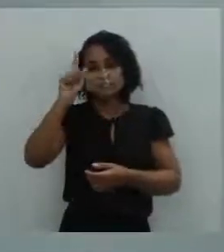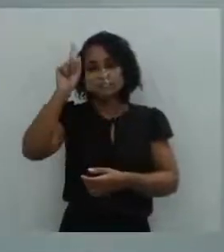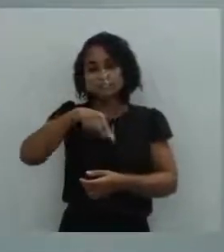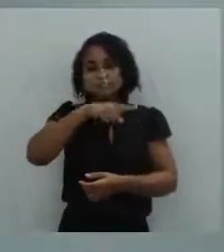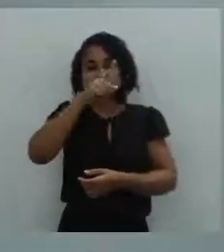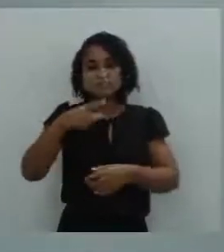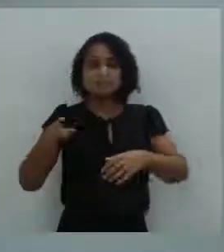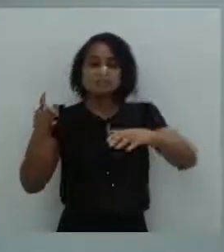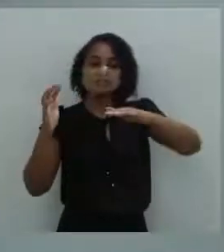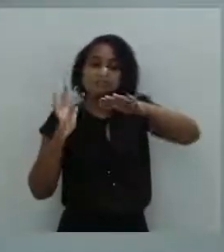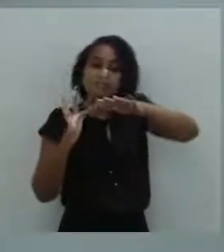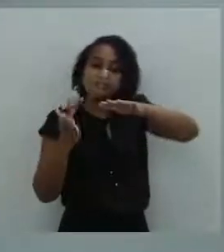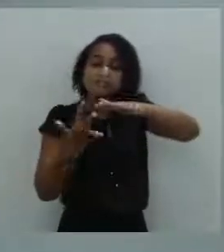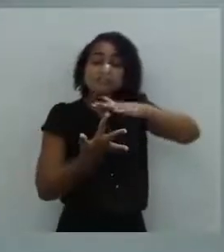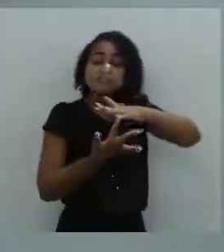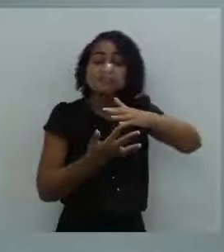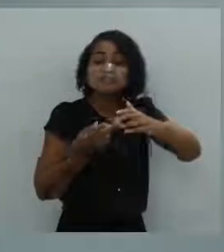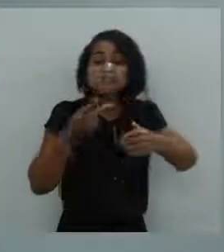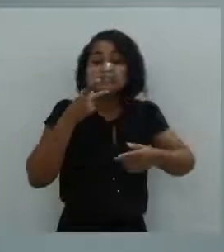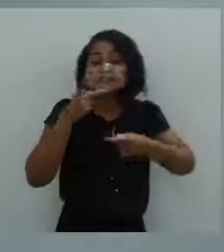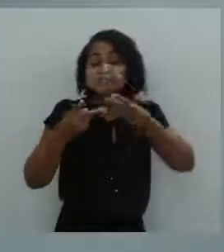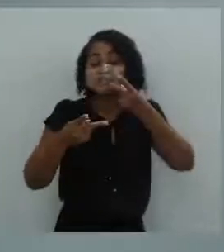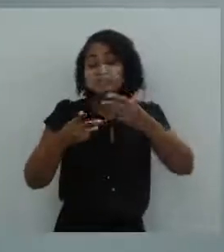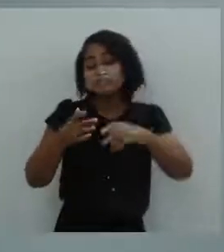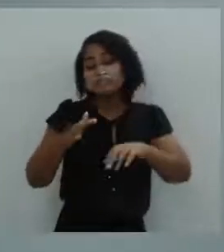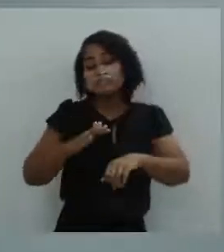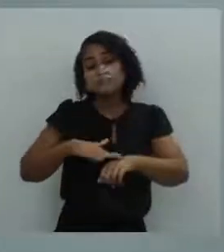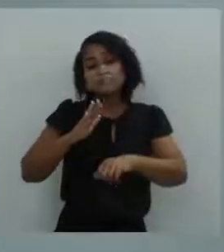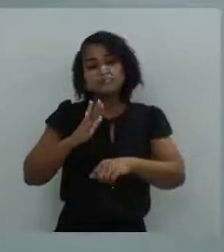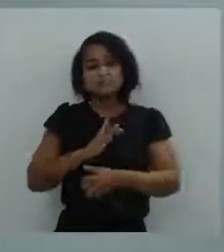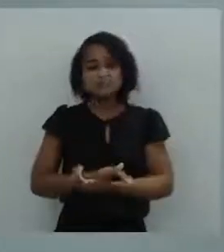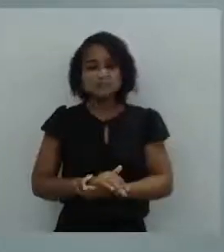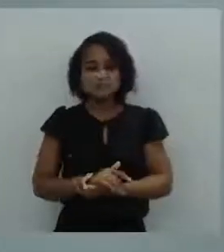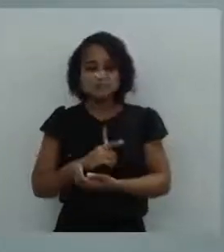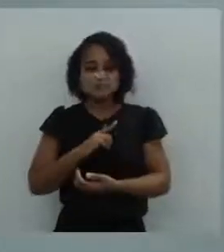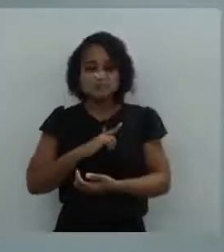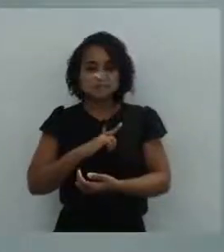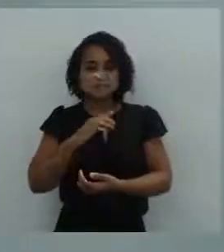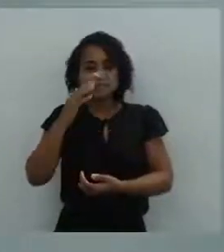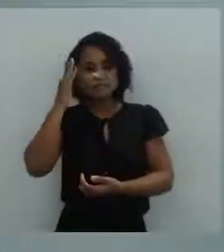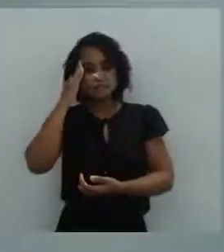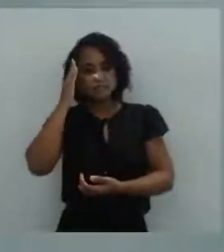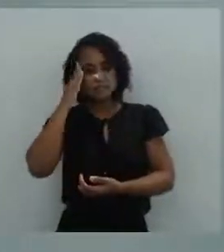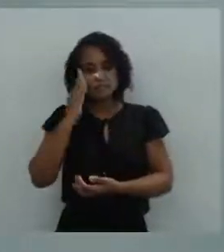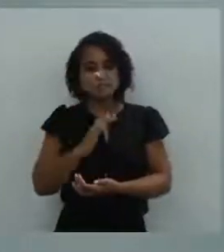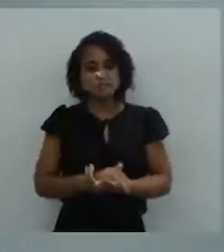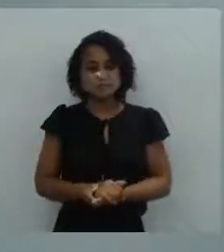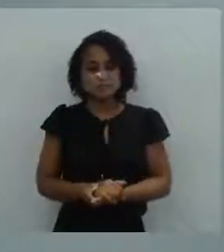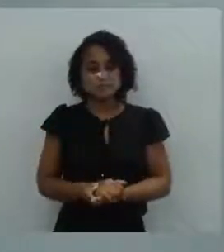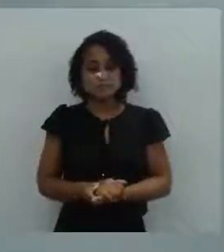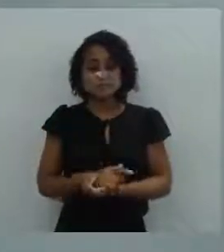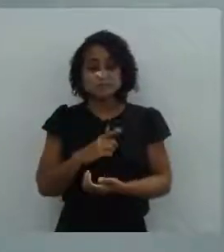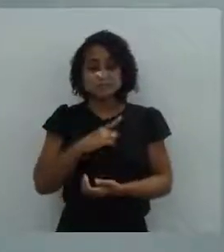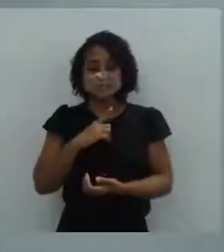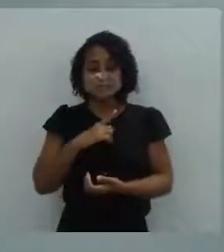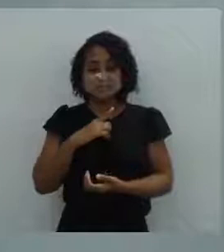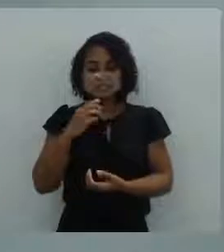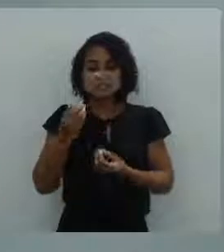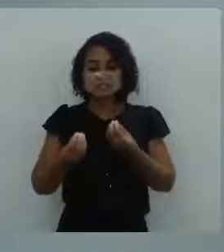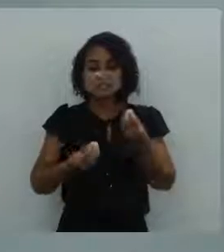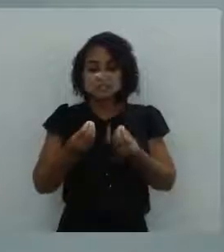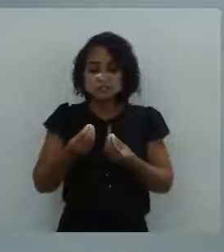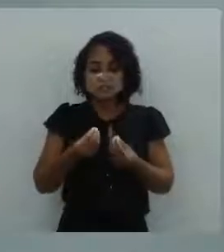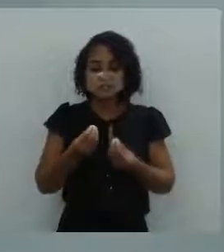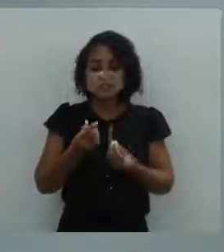das redes, né? Porque acabou falando de uma forma que não foi bem interpretada. A gente precisa se deter